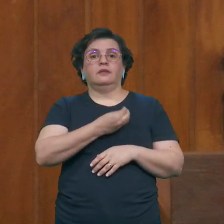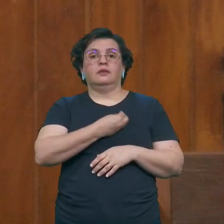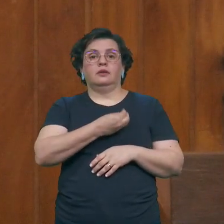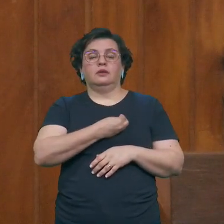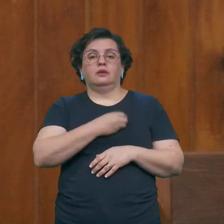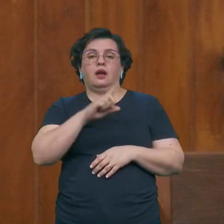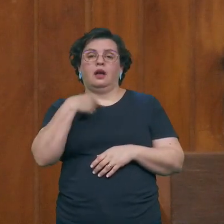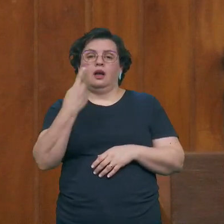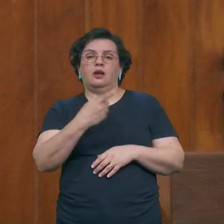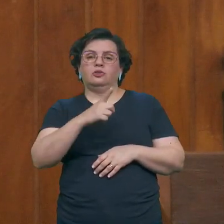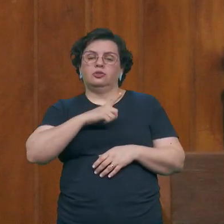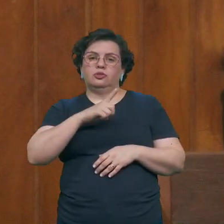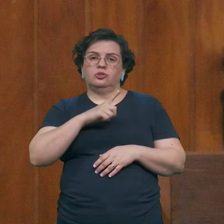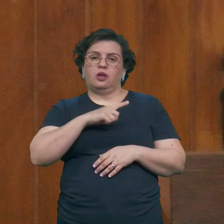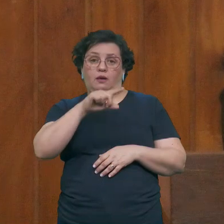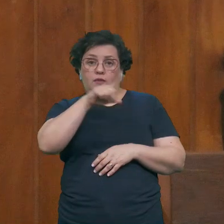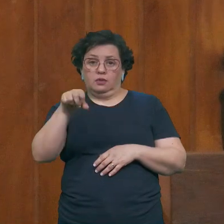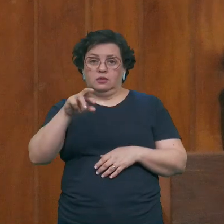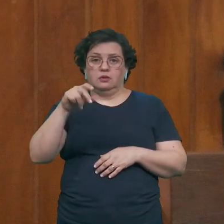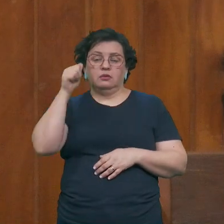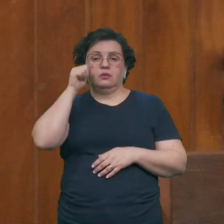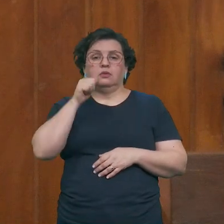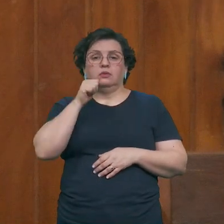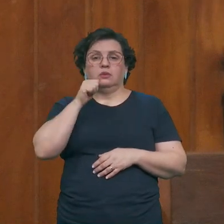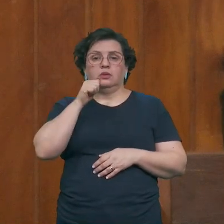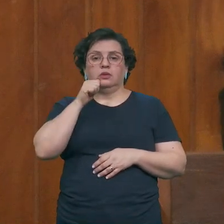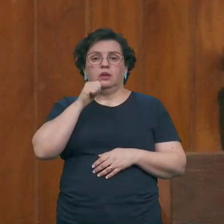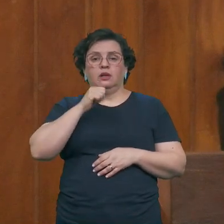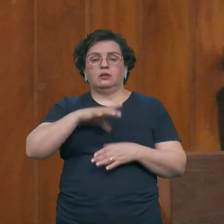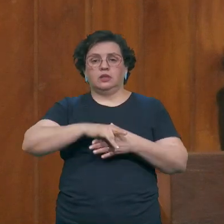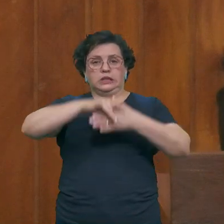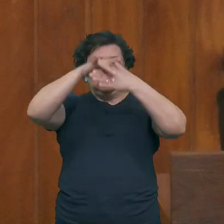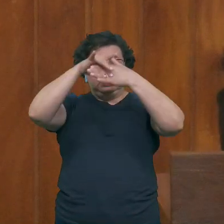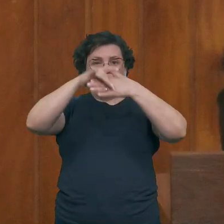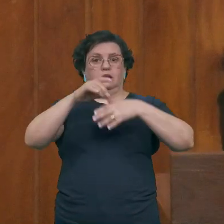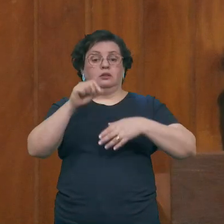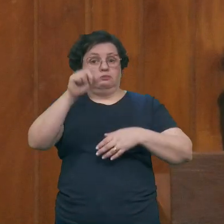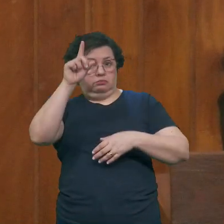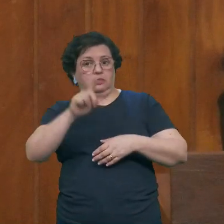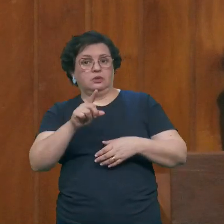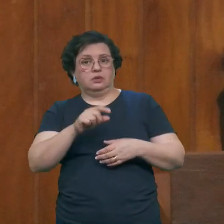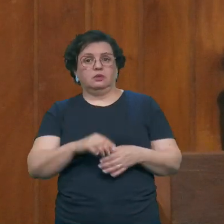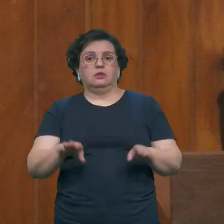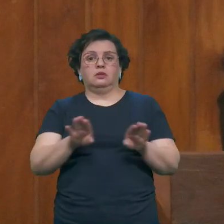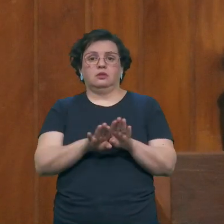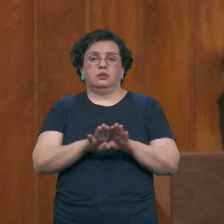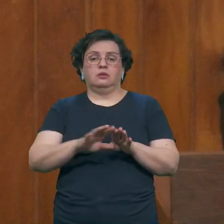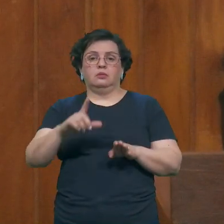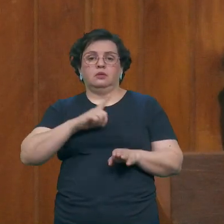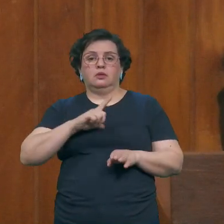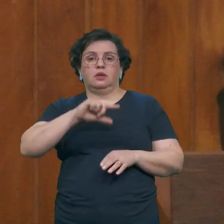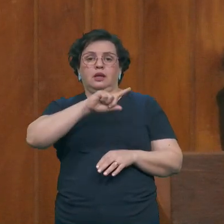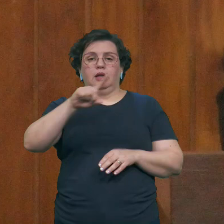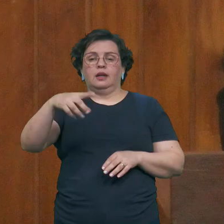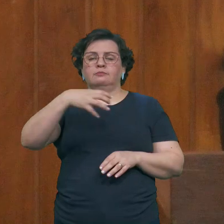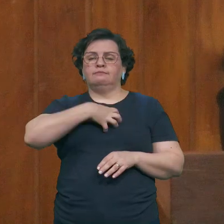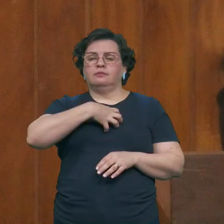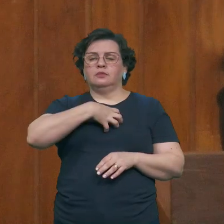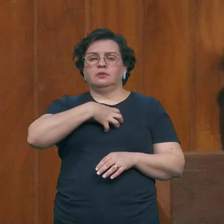gente carrega, e vocês como mulheres, lideranças que são, também têm esse